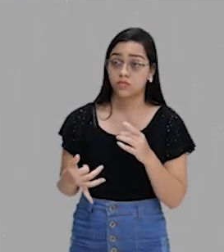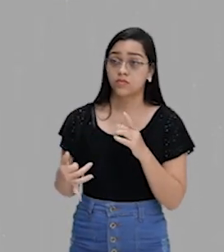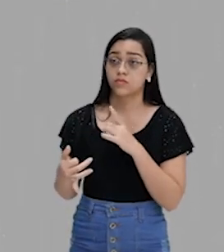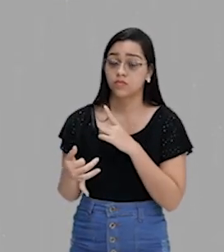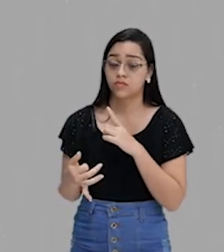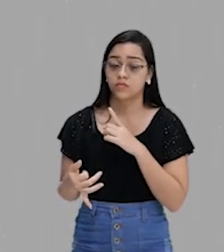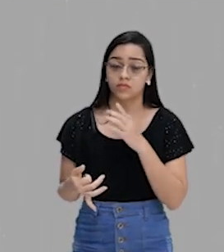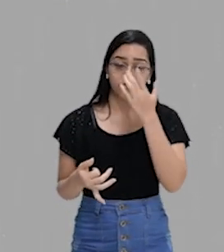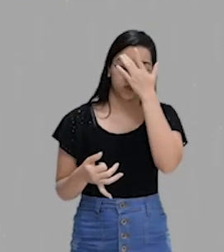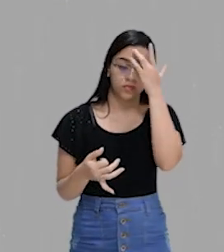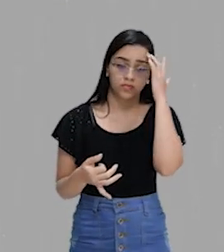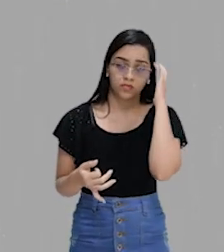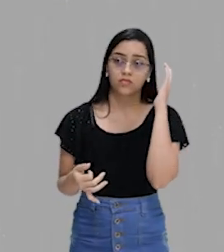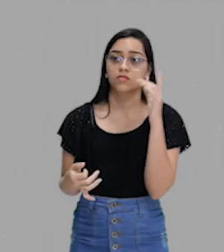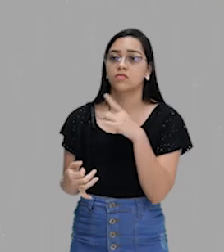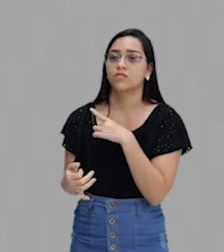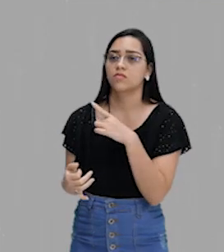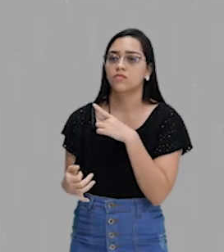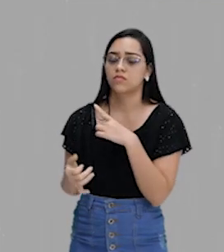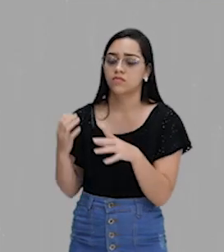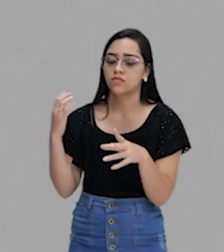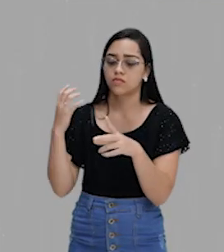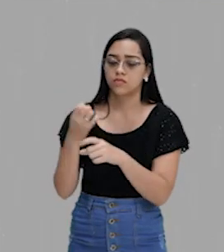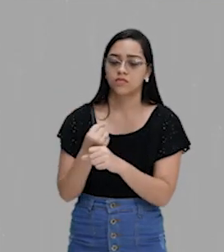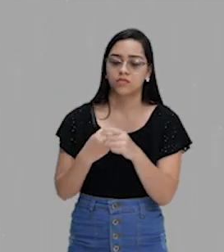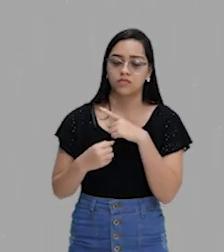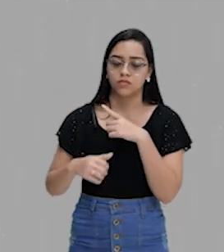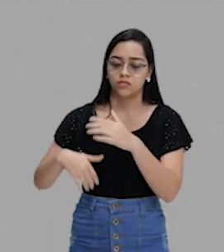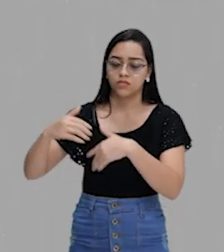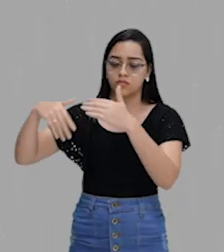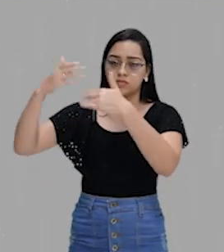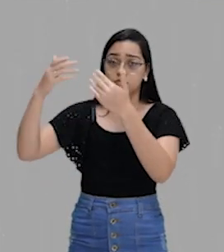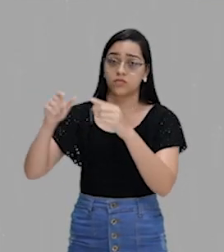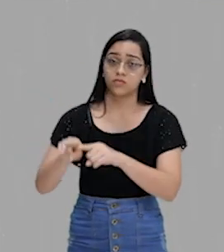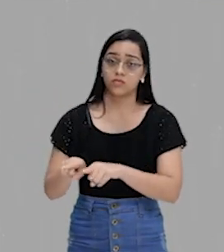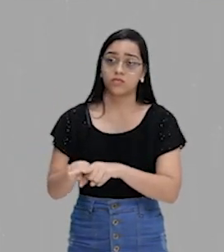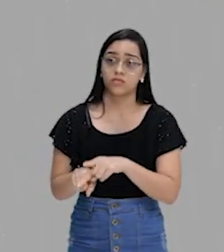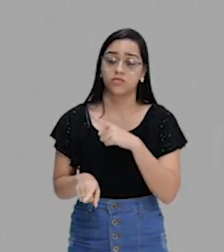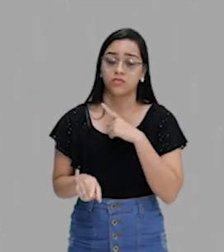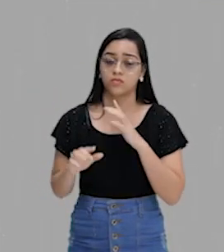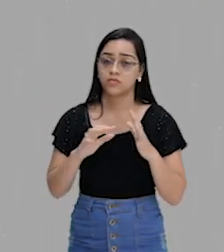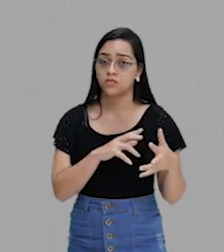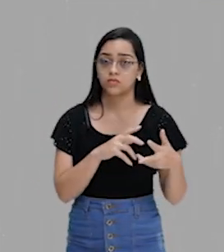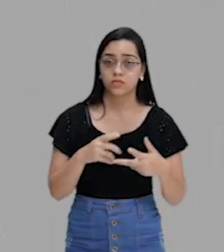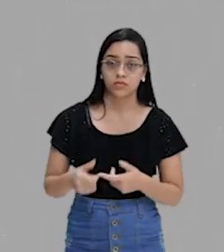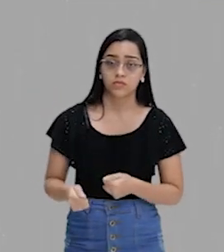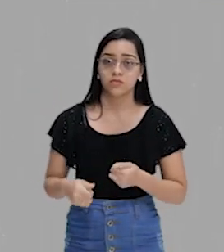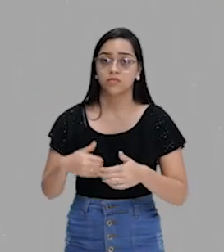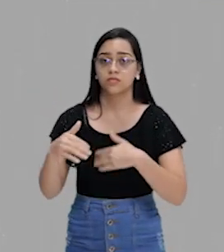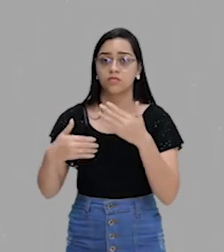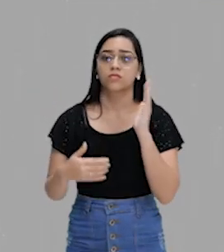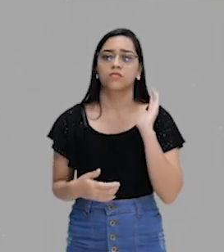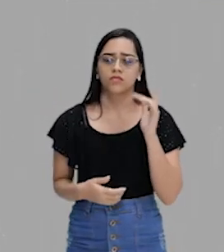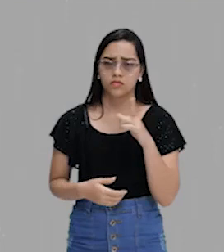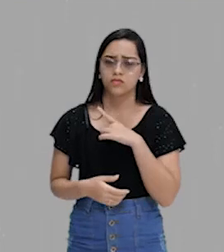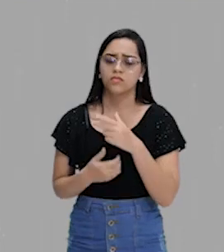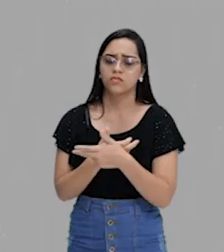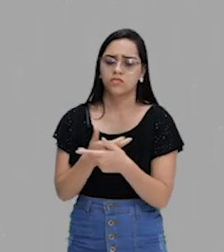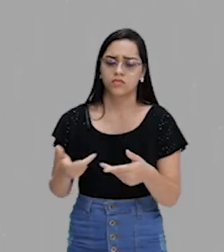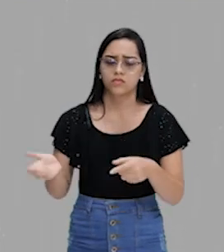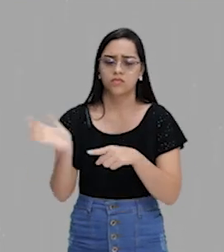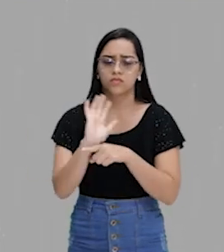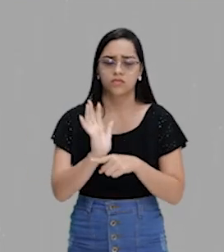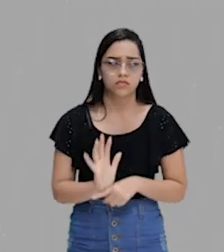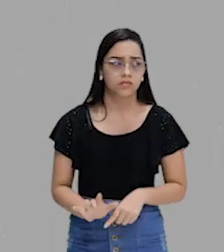o homem é resultado de uma evolução, a humanidade evoluiu. Nós já vimos muitos filmes